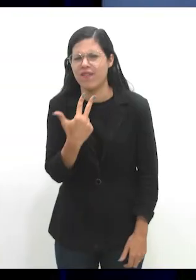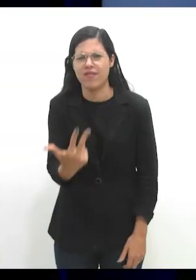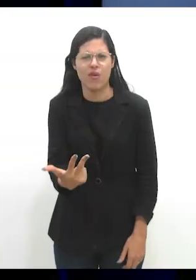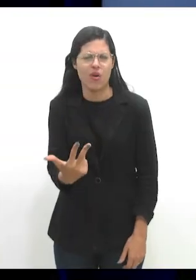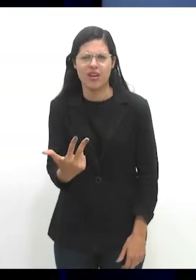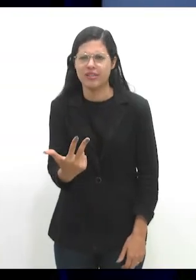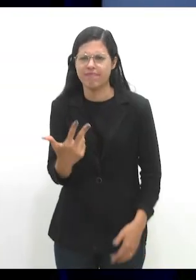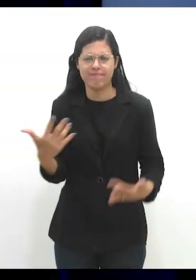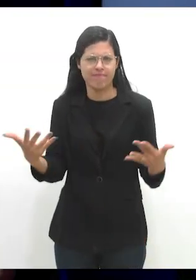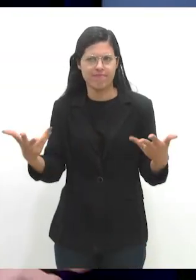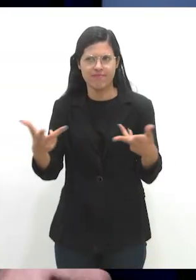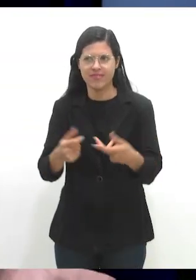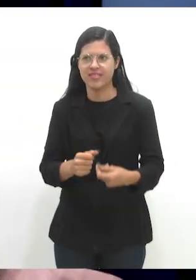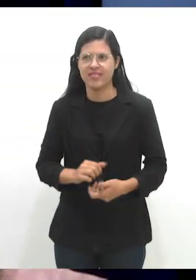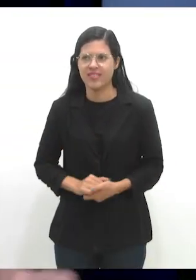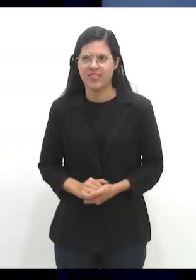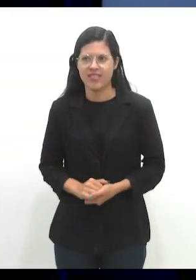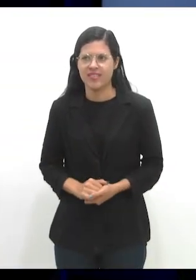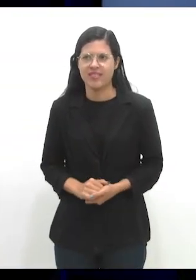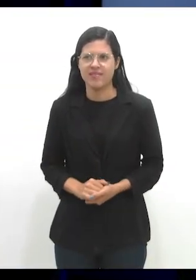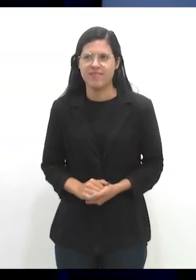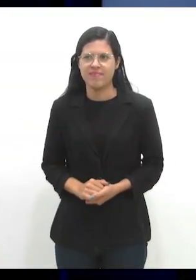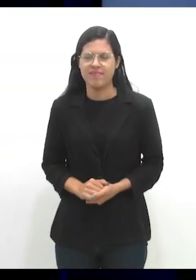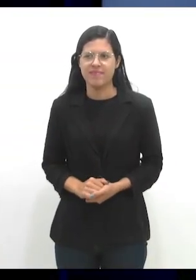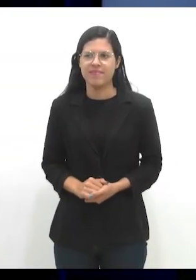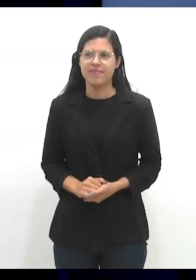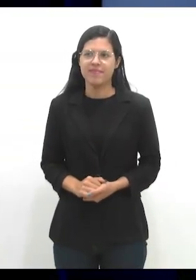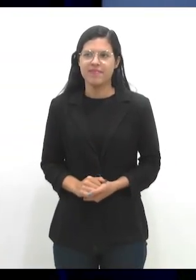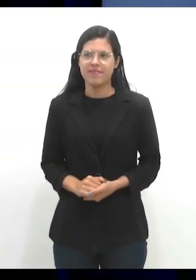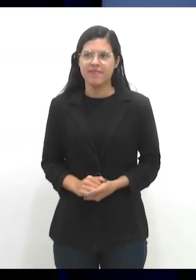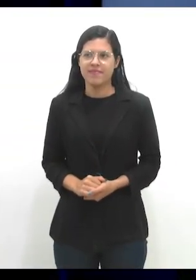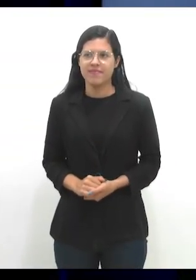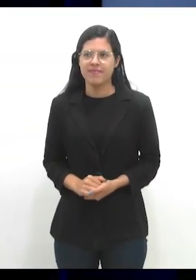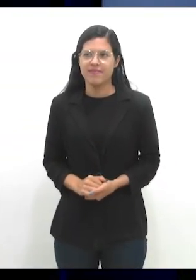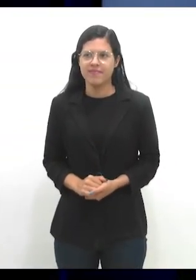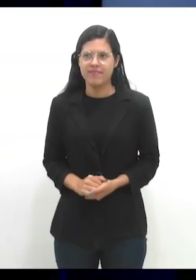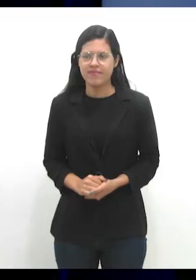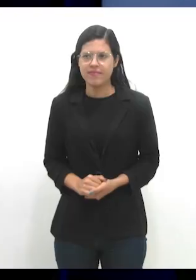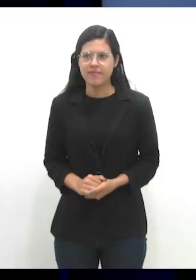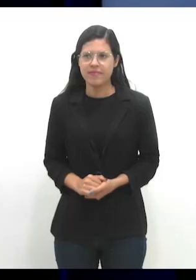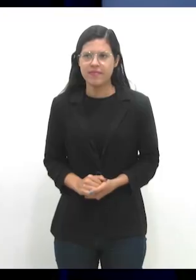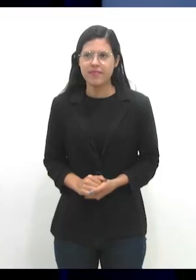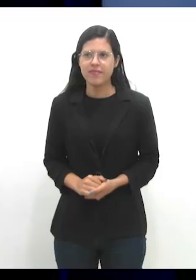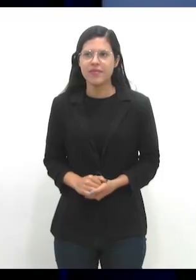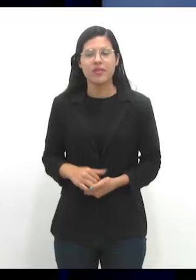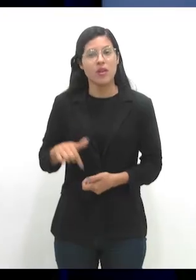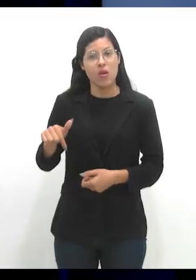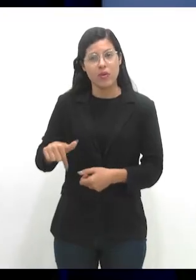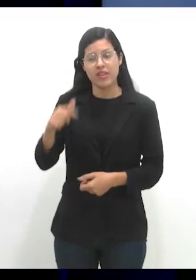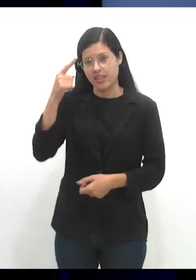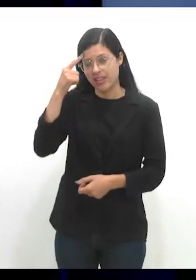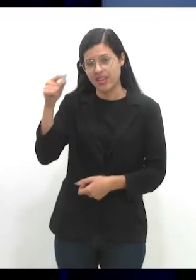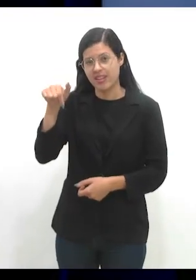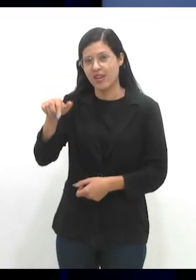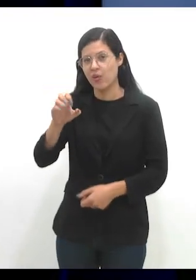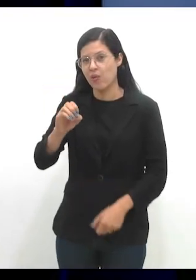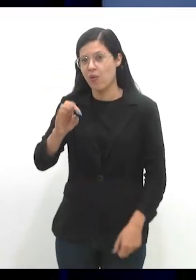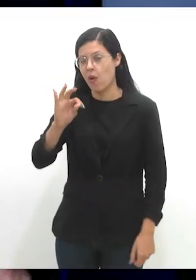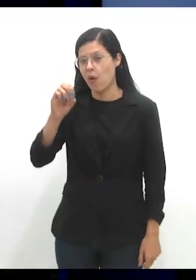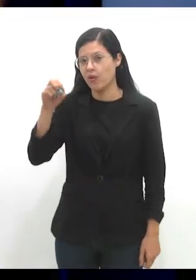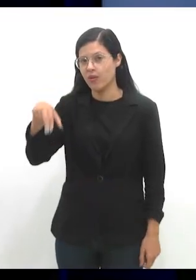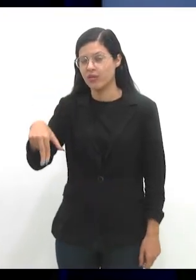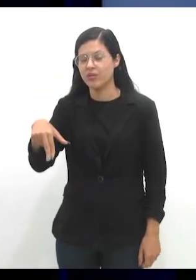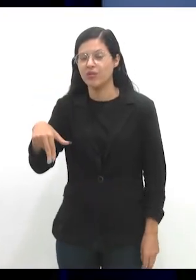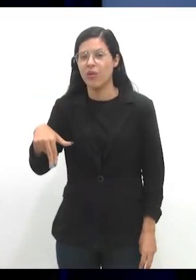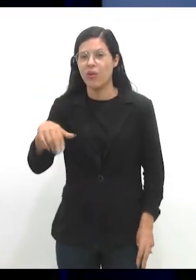gigante, que não se faz mais, eu acho. A partir do Otton. O Otton assistiu um espetáculo